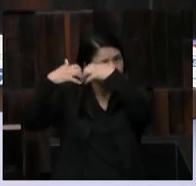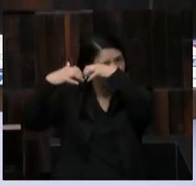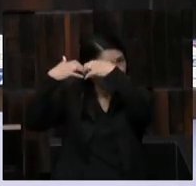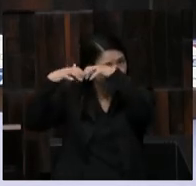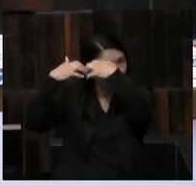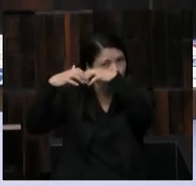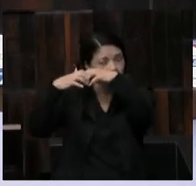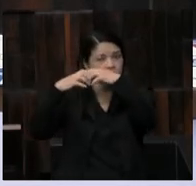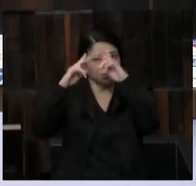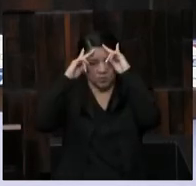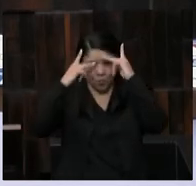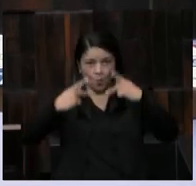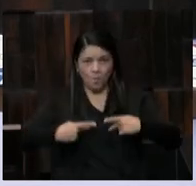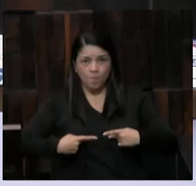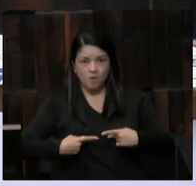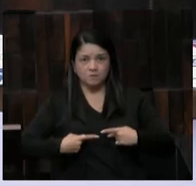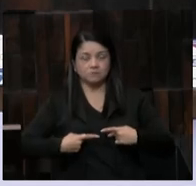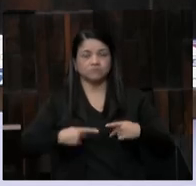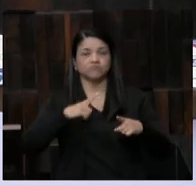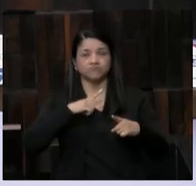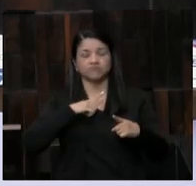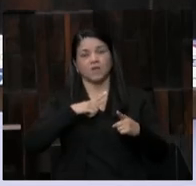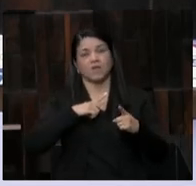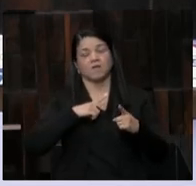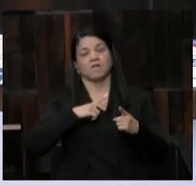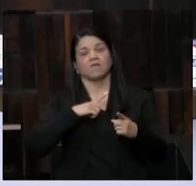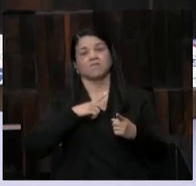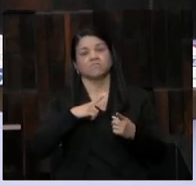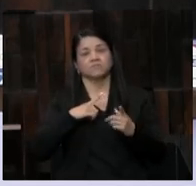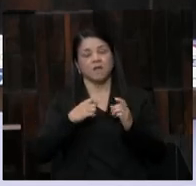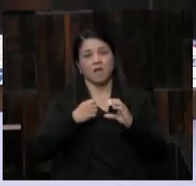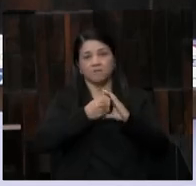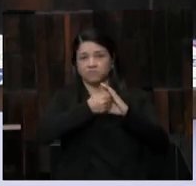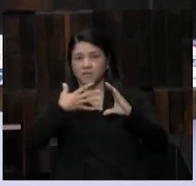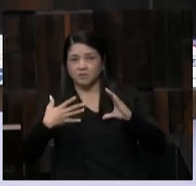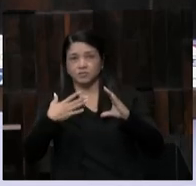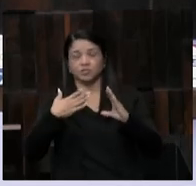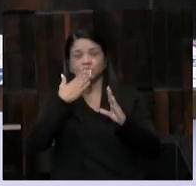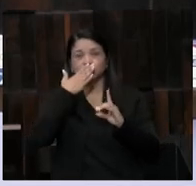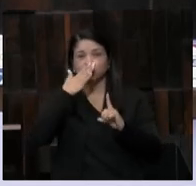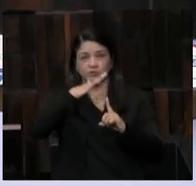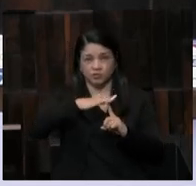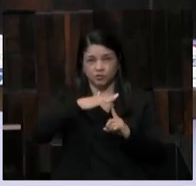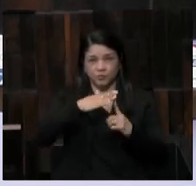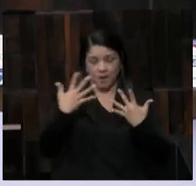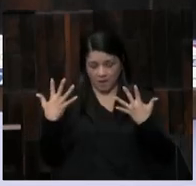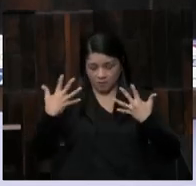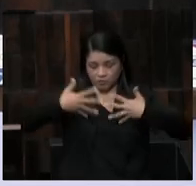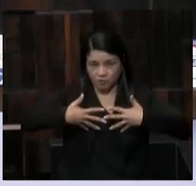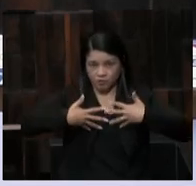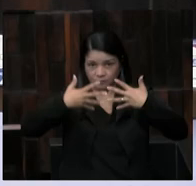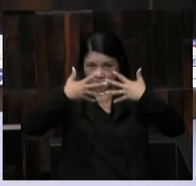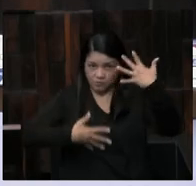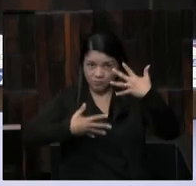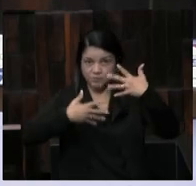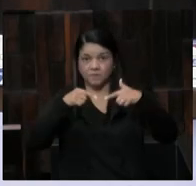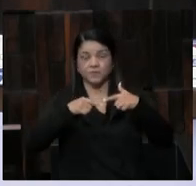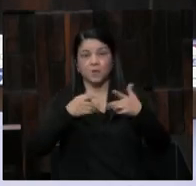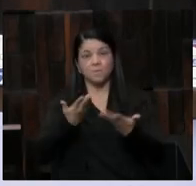humana, que produz formas distintas e atípicas de pensamento, mobilidade,